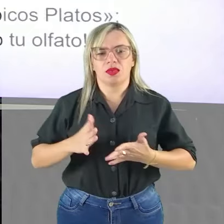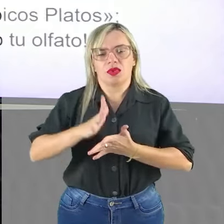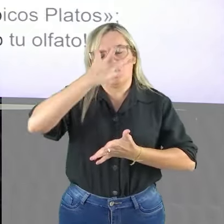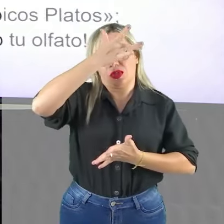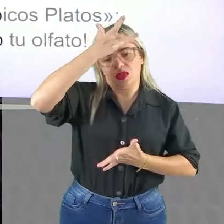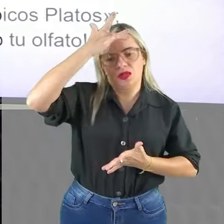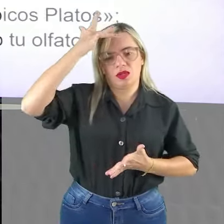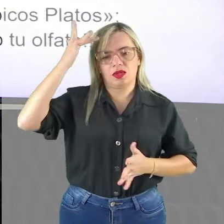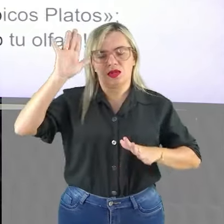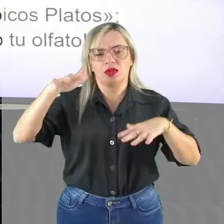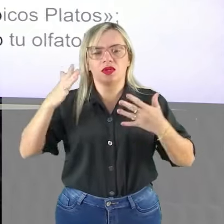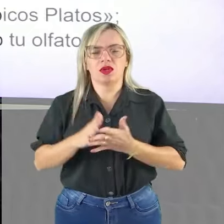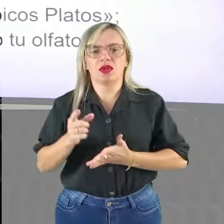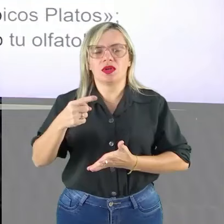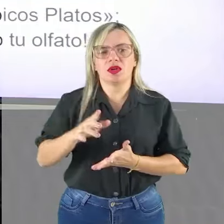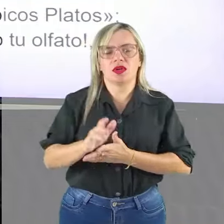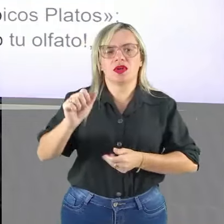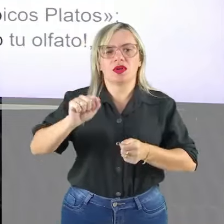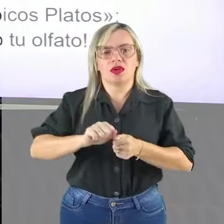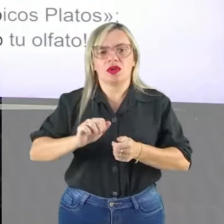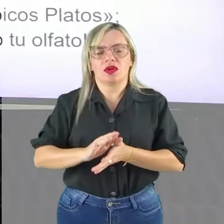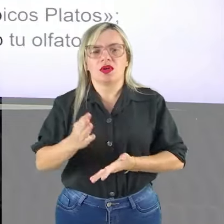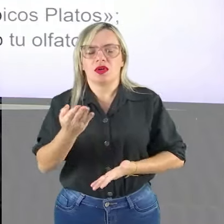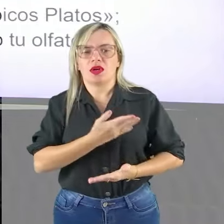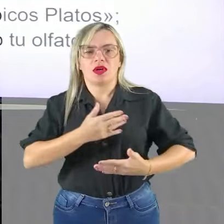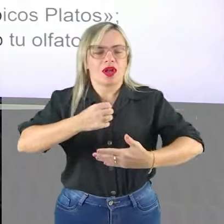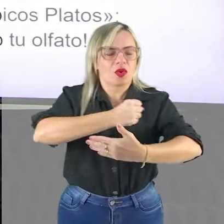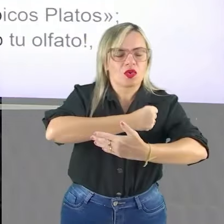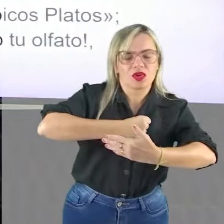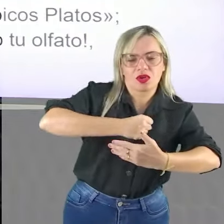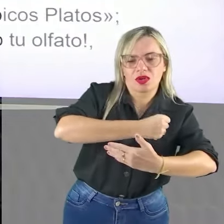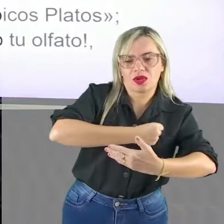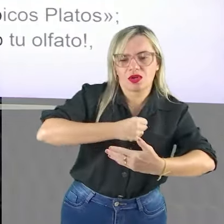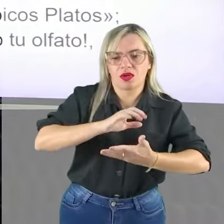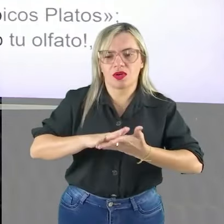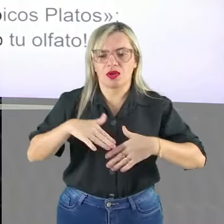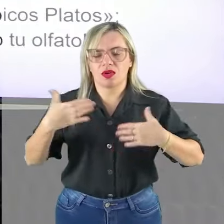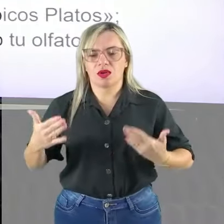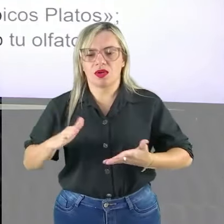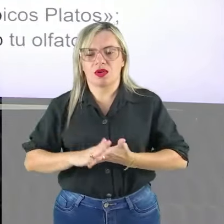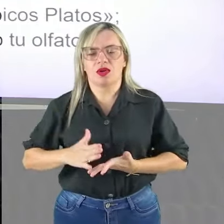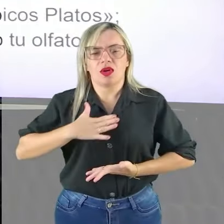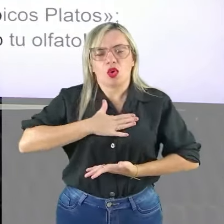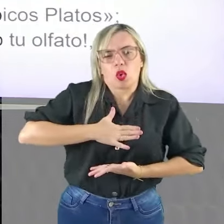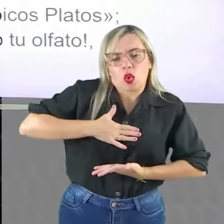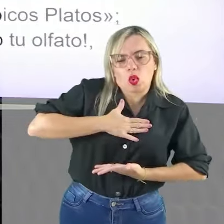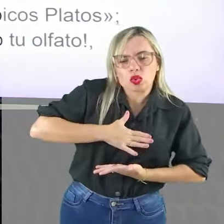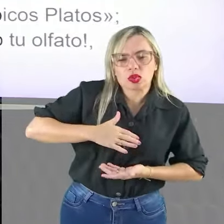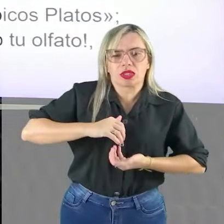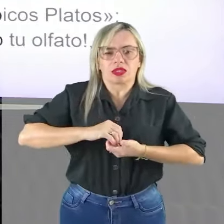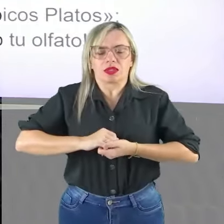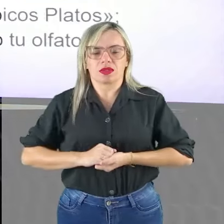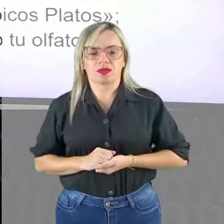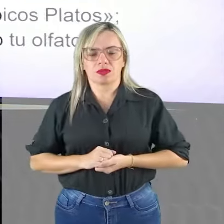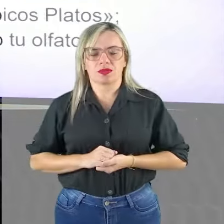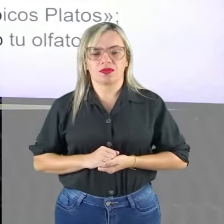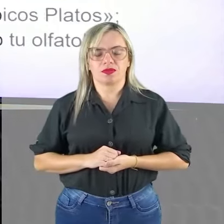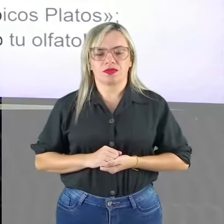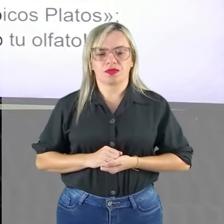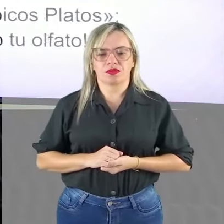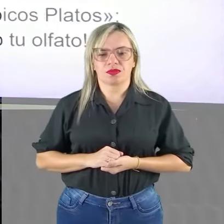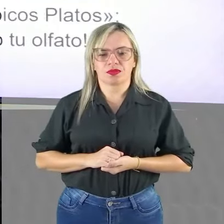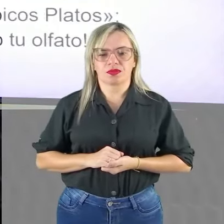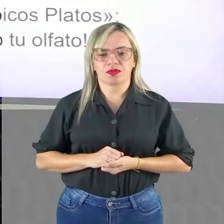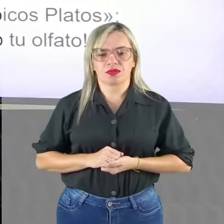pessoas né você faz amizade na cozinha tem molan a gosta você gosta tá ele Plata